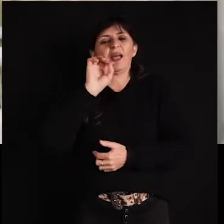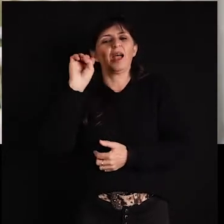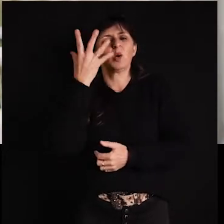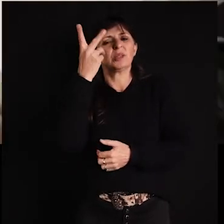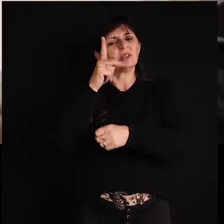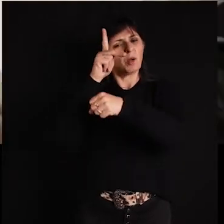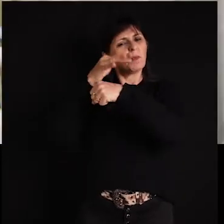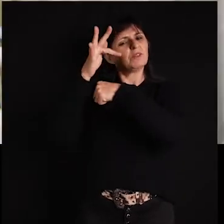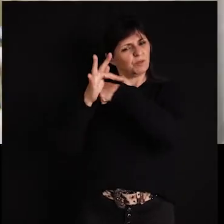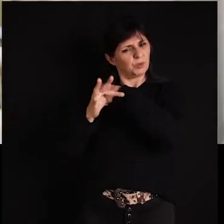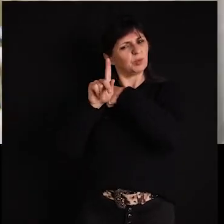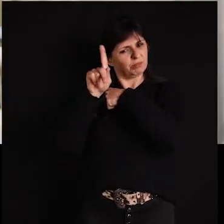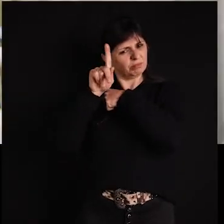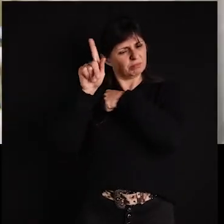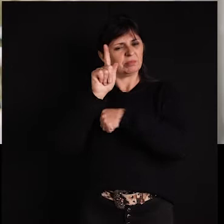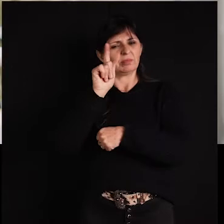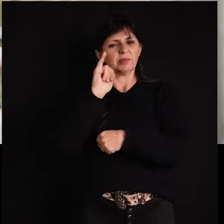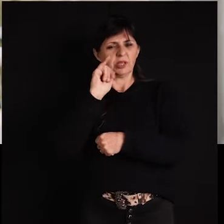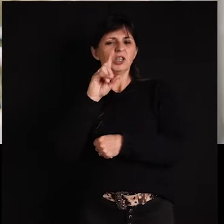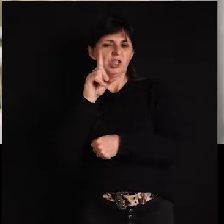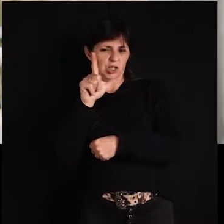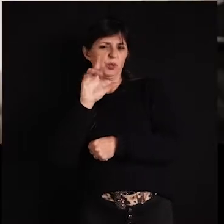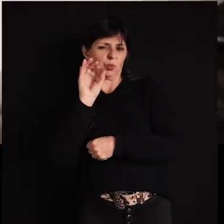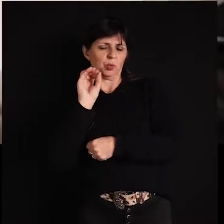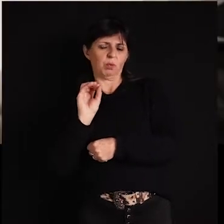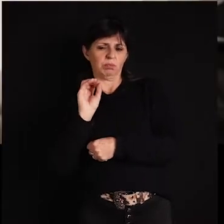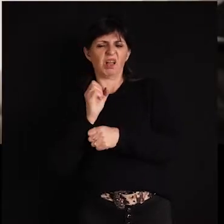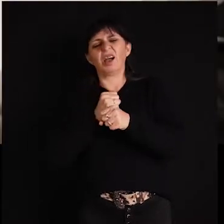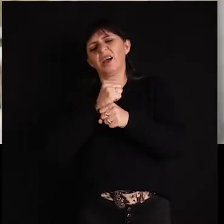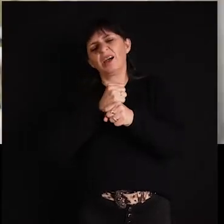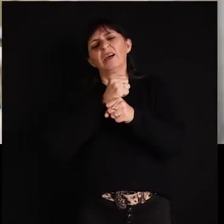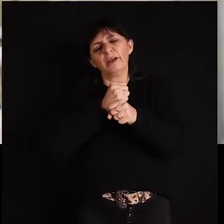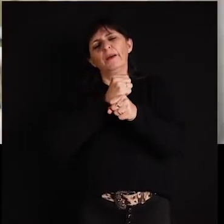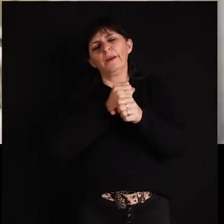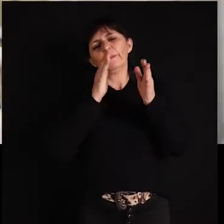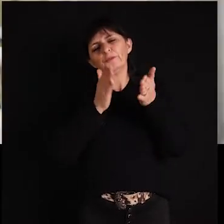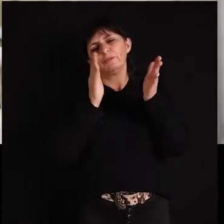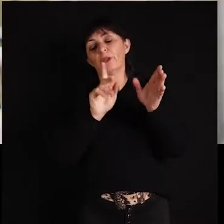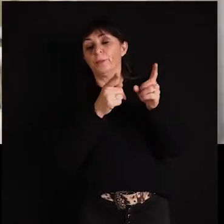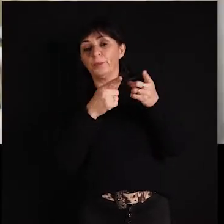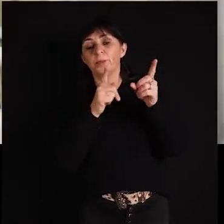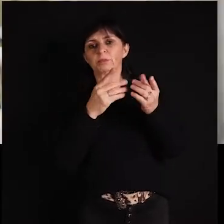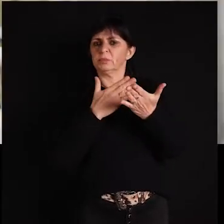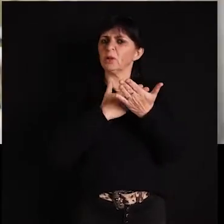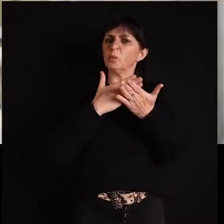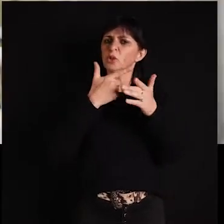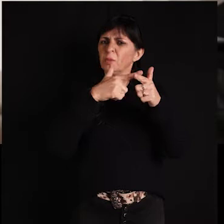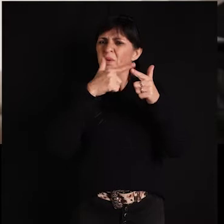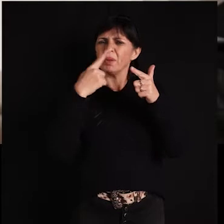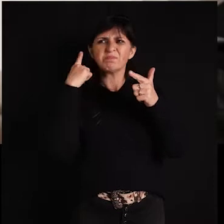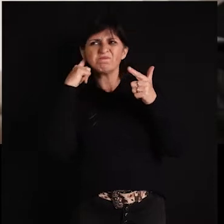de Passo Fundo. O Gildo, devido aos vários anos que vem tocando, sempre muito som, ele começou a ter problema de